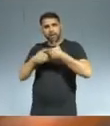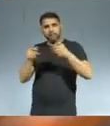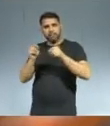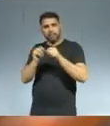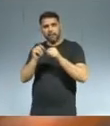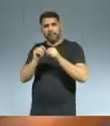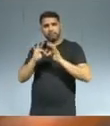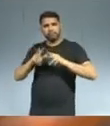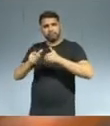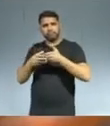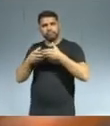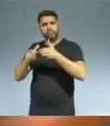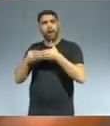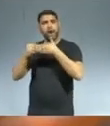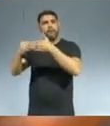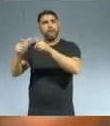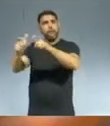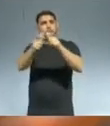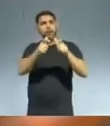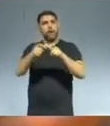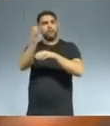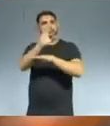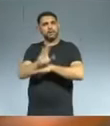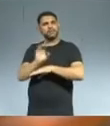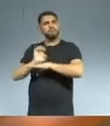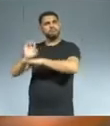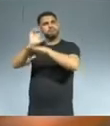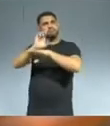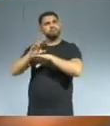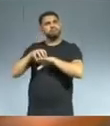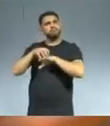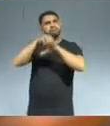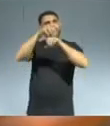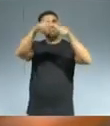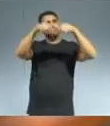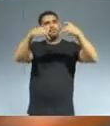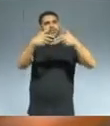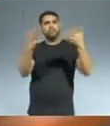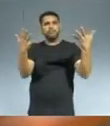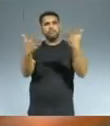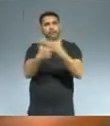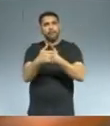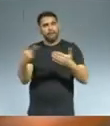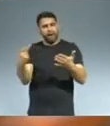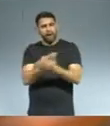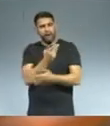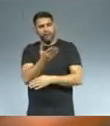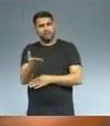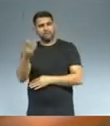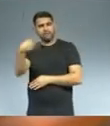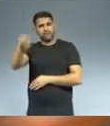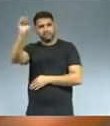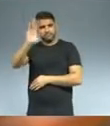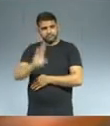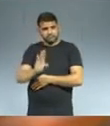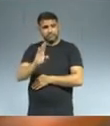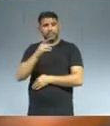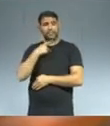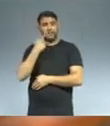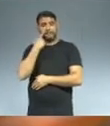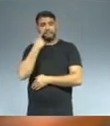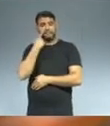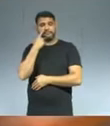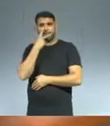principalmente para todas as regiões do país Então isso é uma coisa muito bonita né O que aconteceu no nosso país